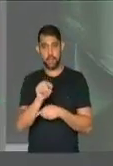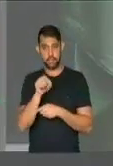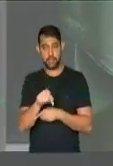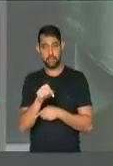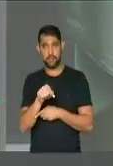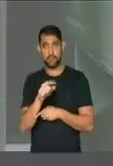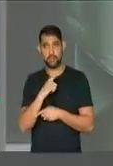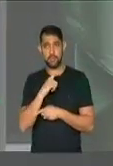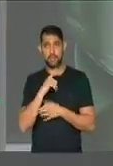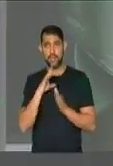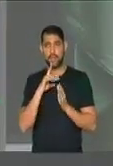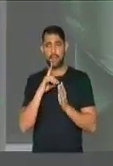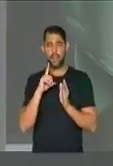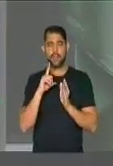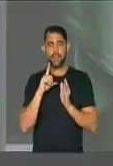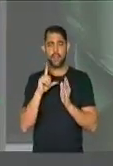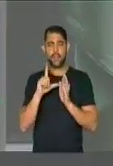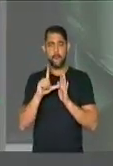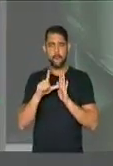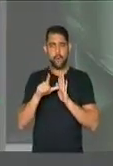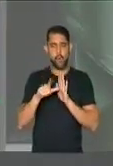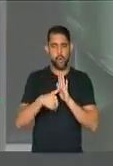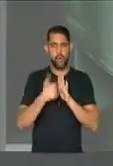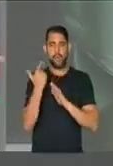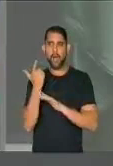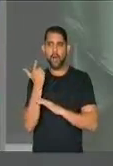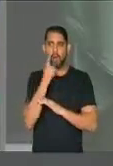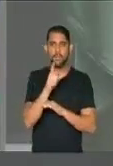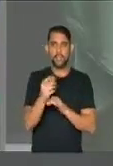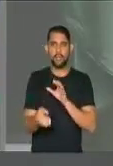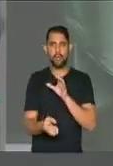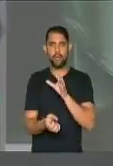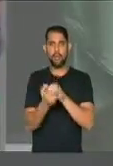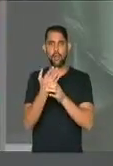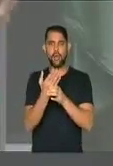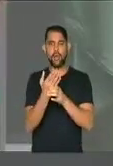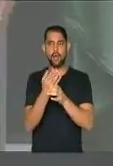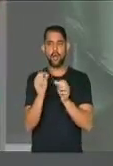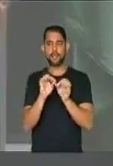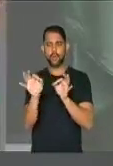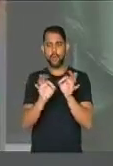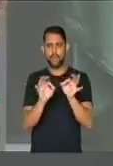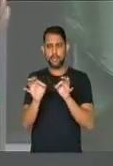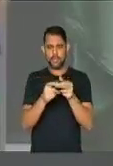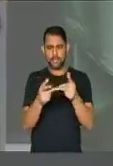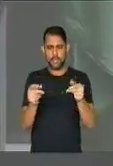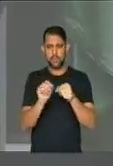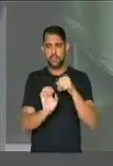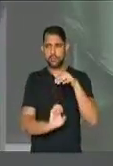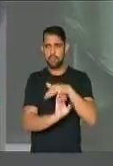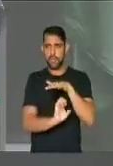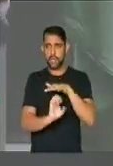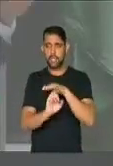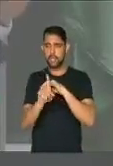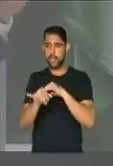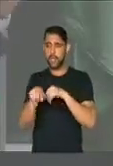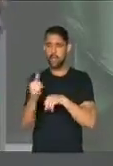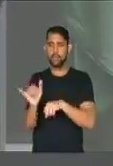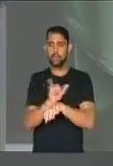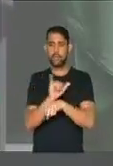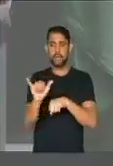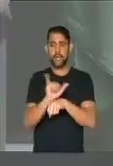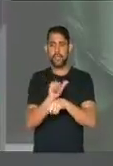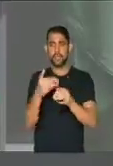Brasil demorou muito para constituir essa infraestrutura que é